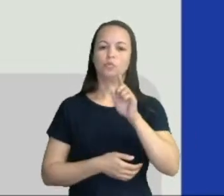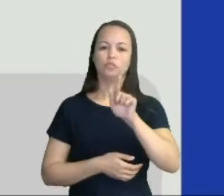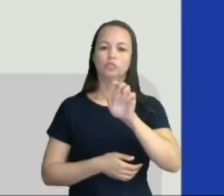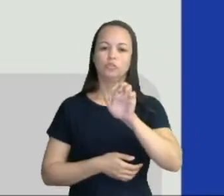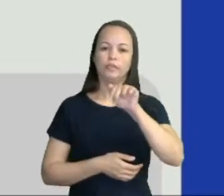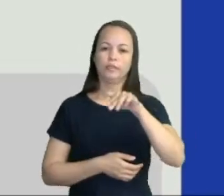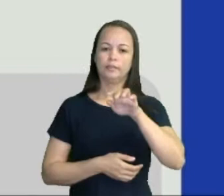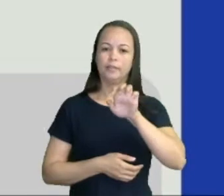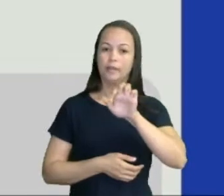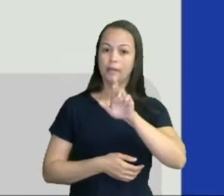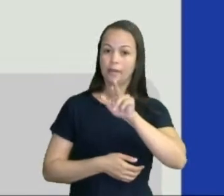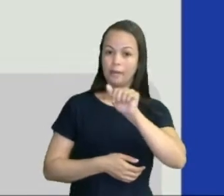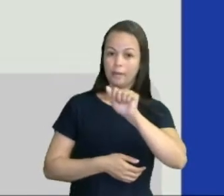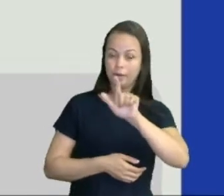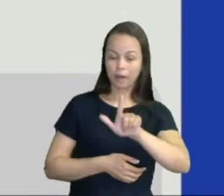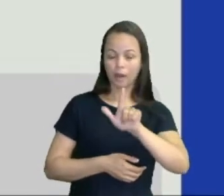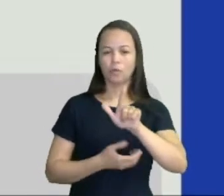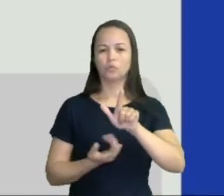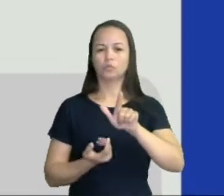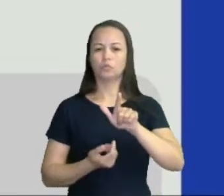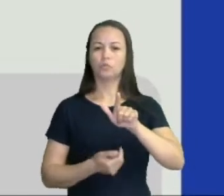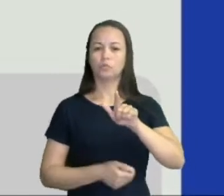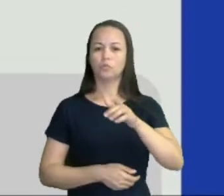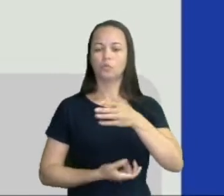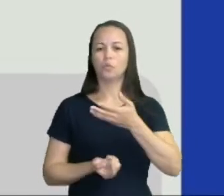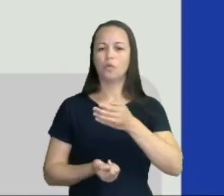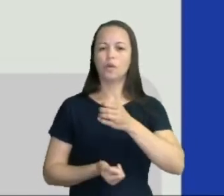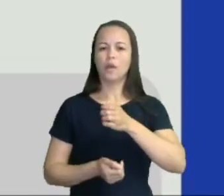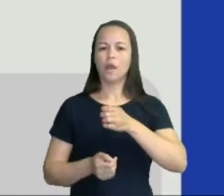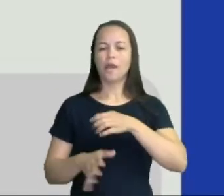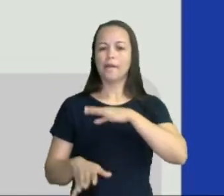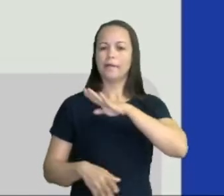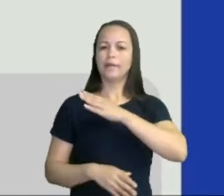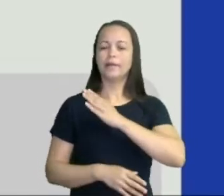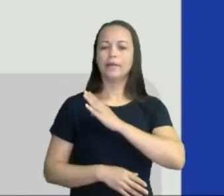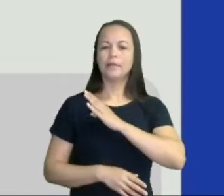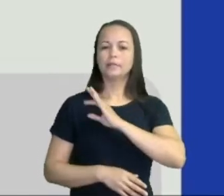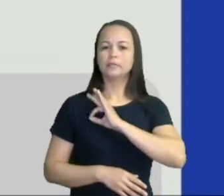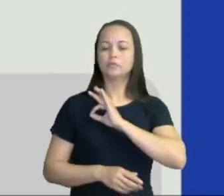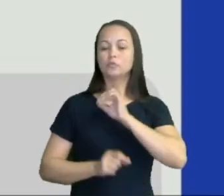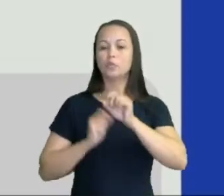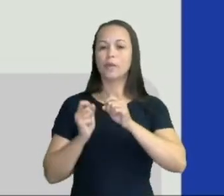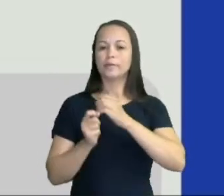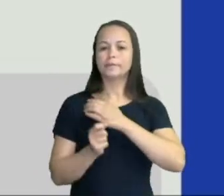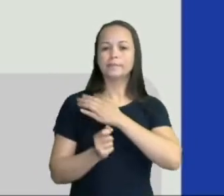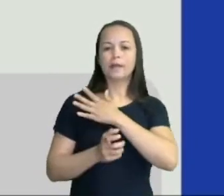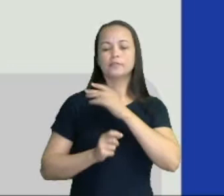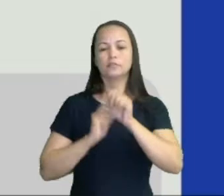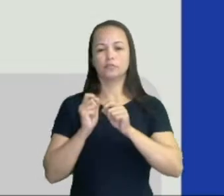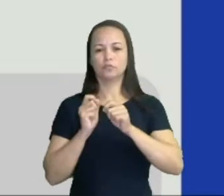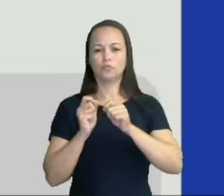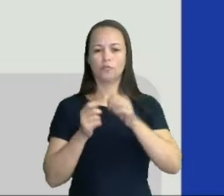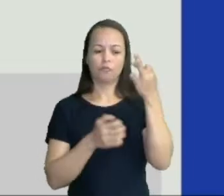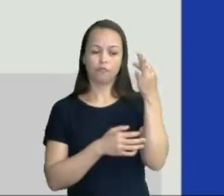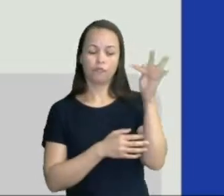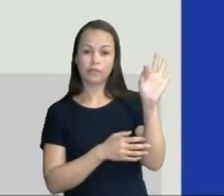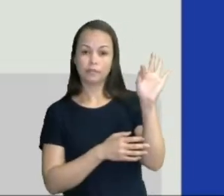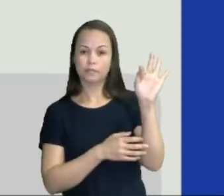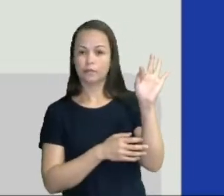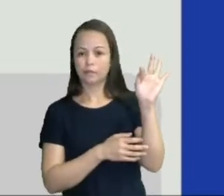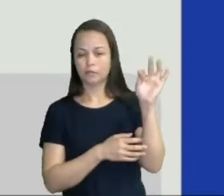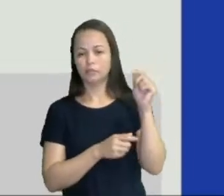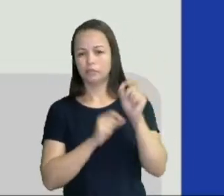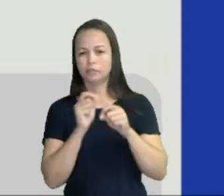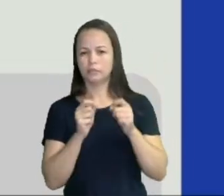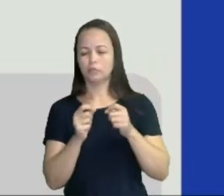exército francês. Ele nasceu em 1769, no século XVIII, ali, segunda